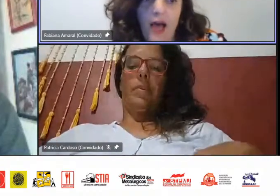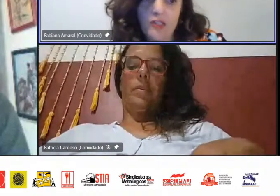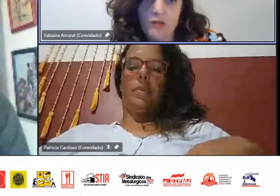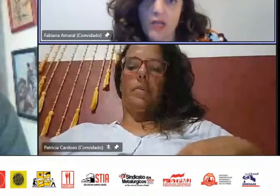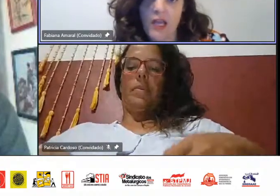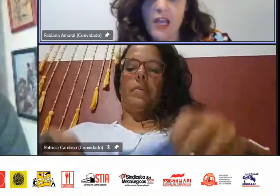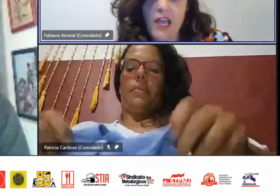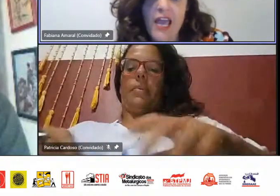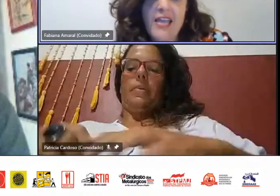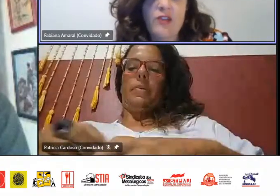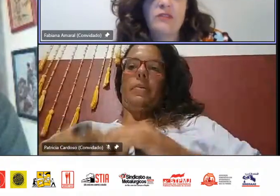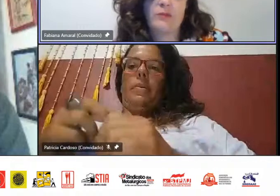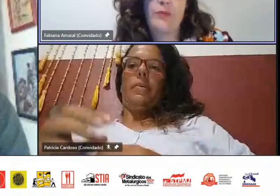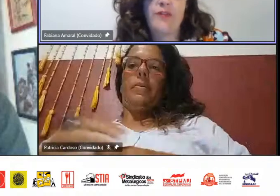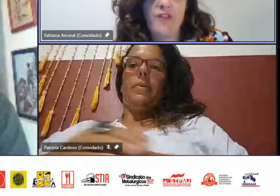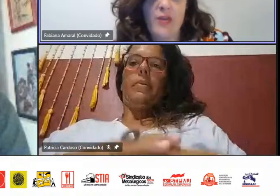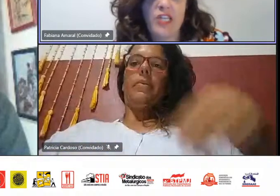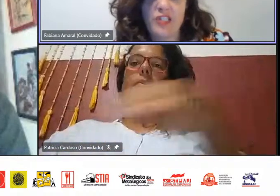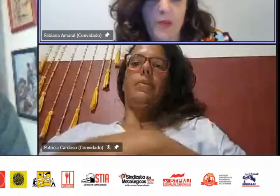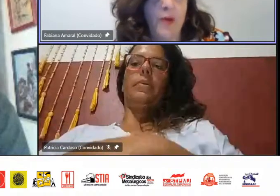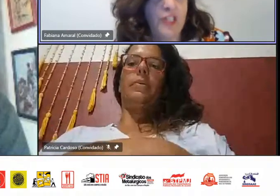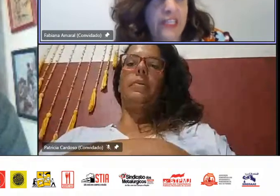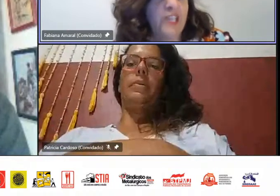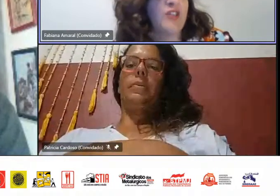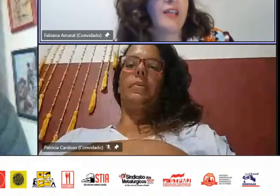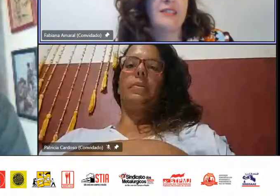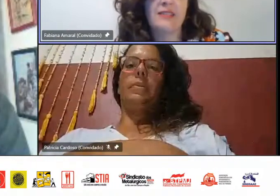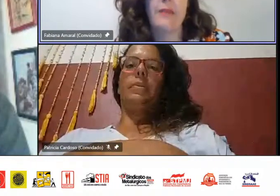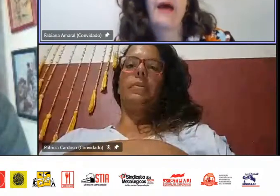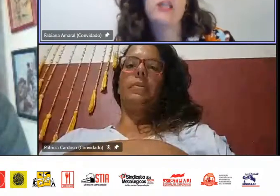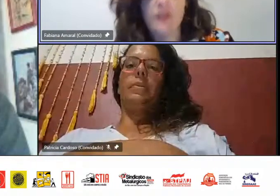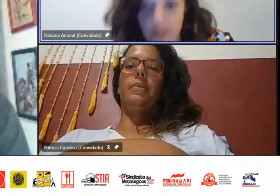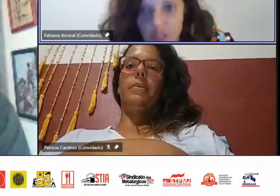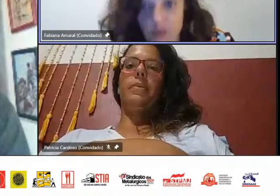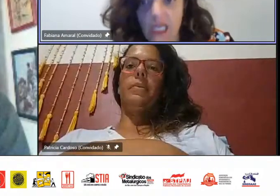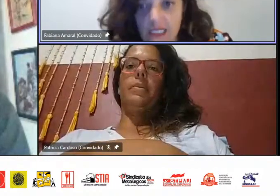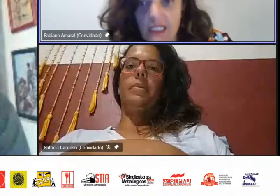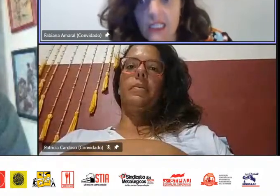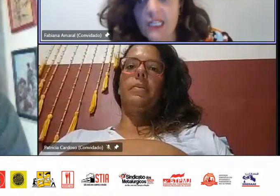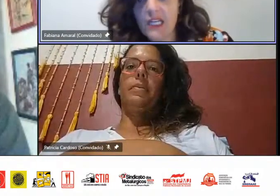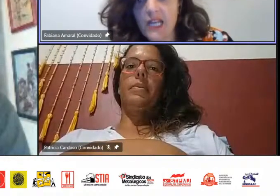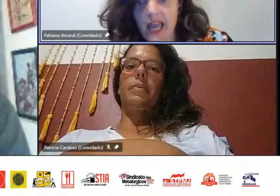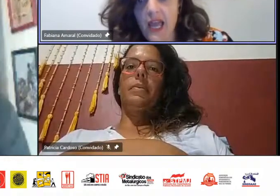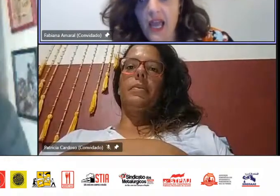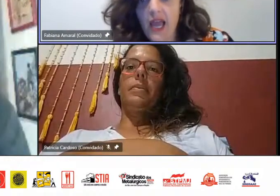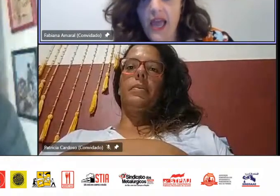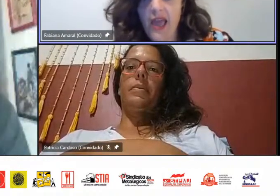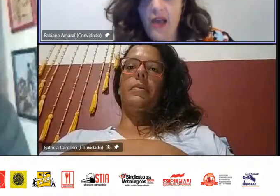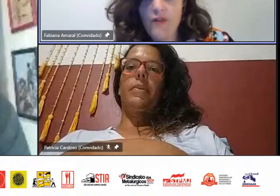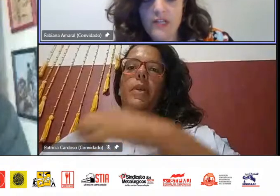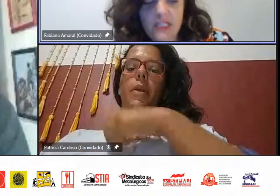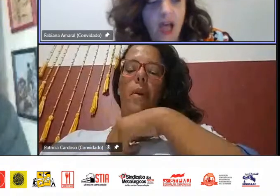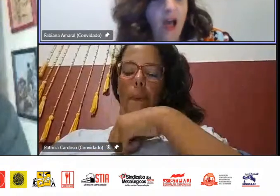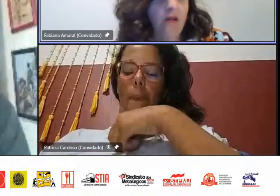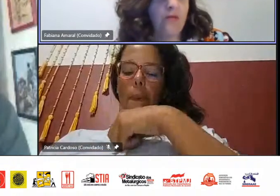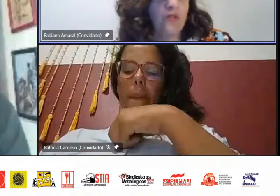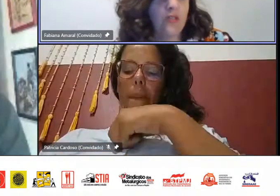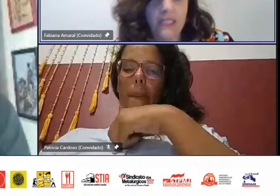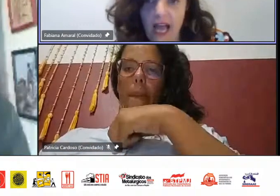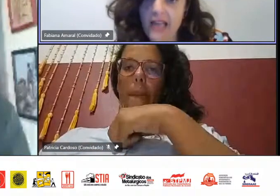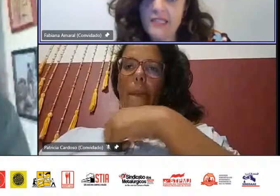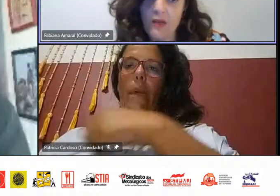esse espaço, né? Então, provavelmente, a Ângela pode dizer isso, que está mais difícil ainda, né?